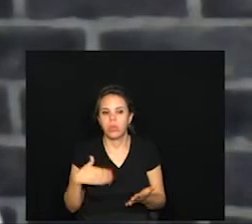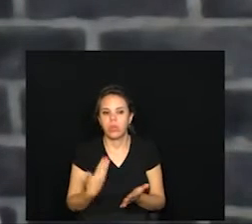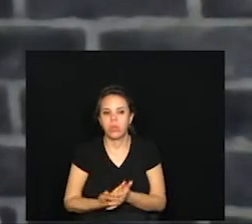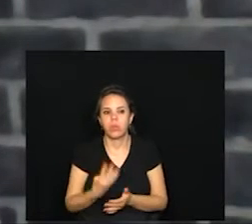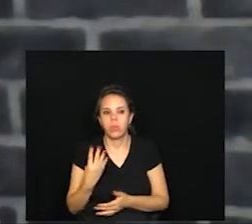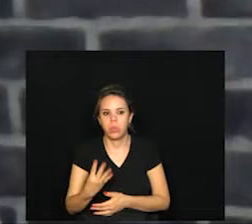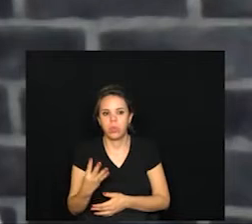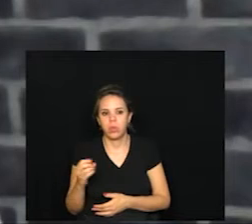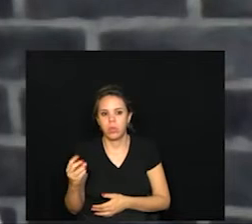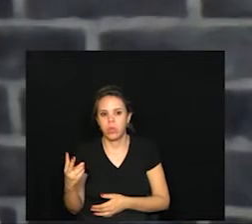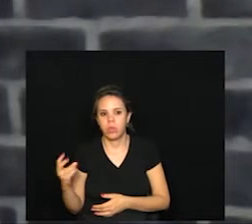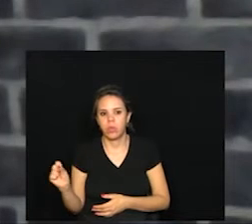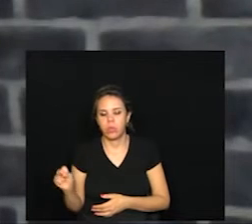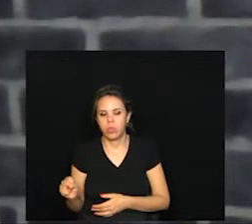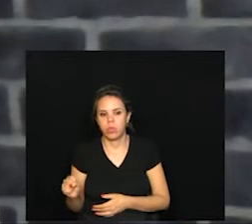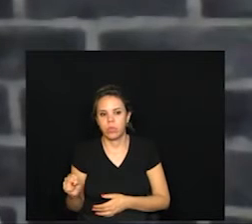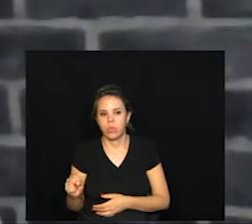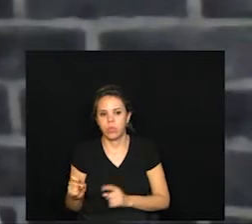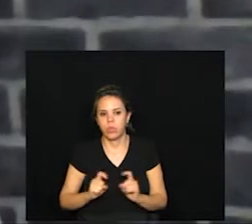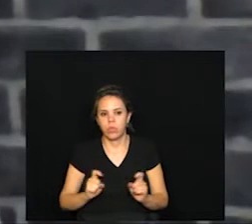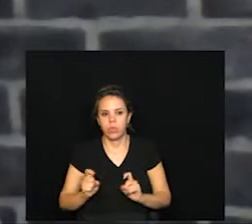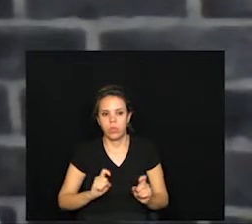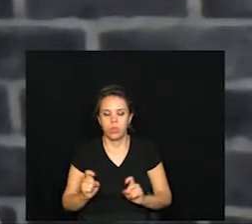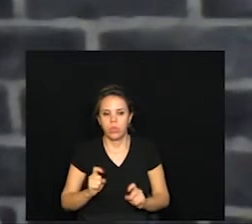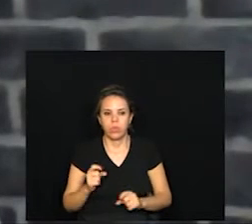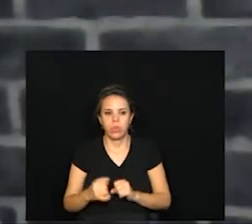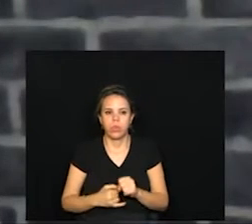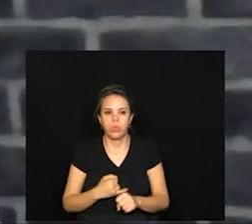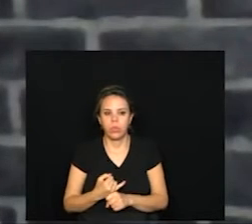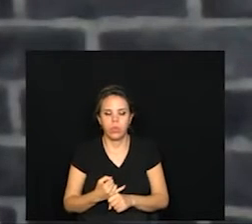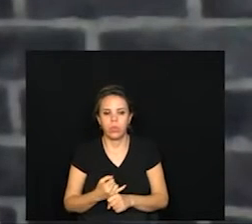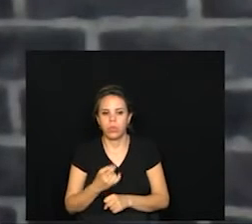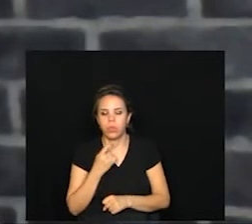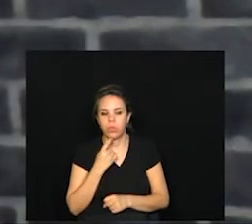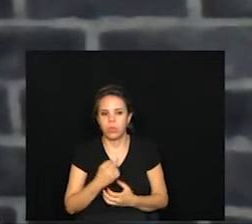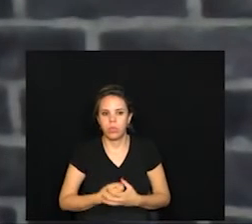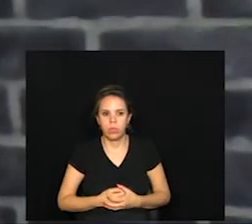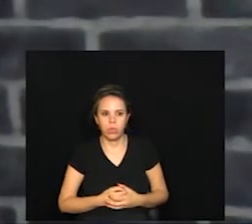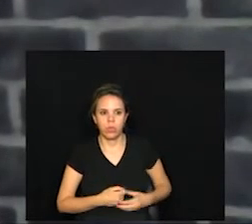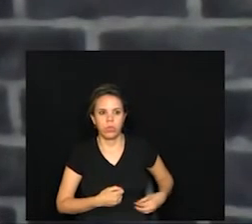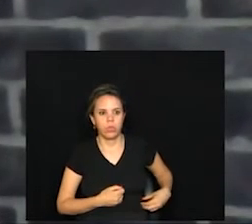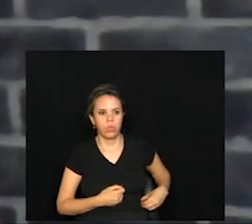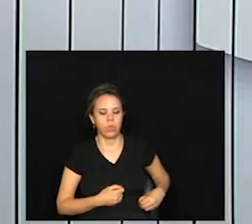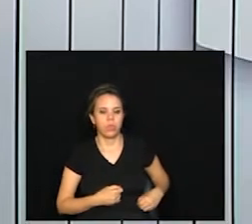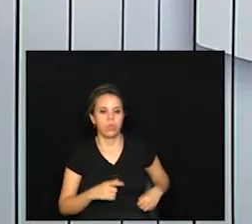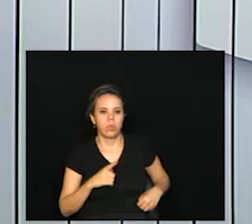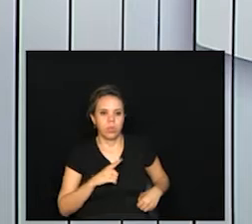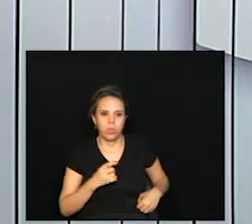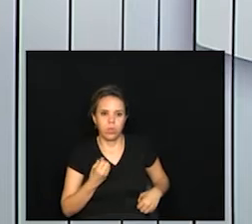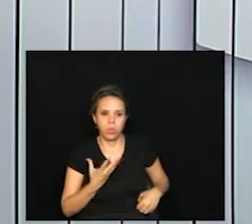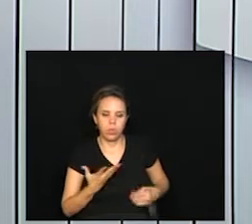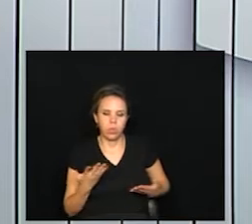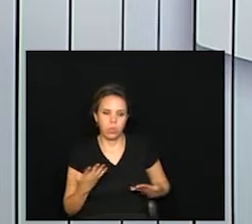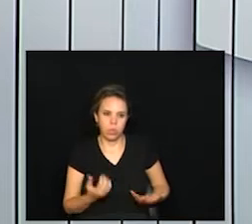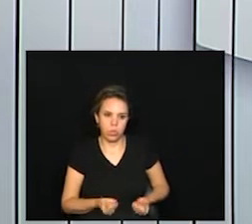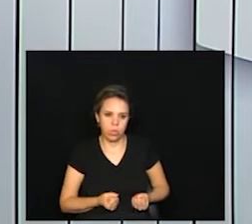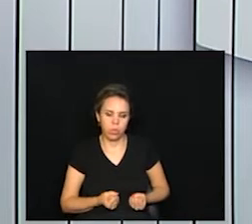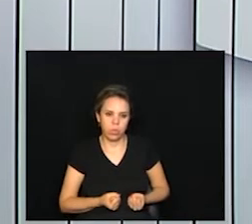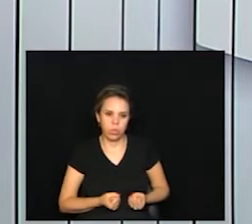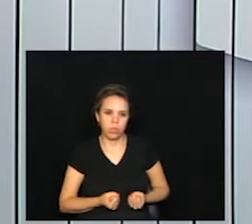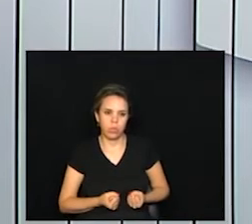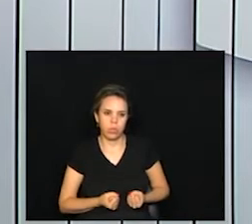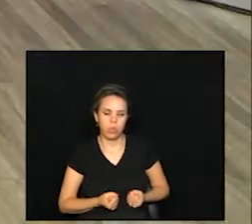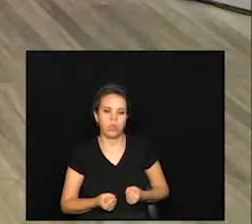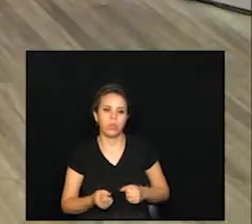foram 428 audiências virtuais no PROCON de Campinas. E isso tem sido bem recebido tanto